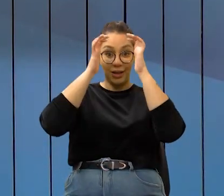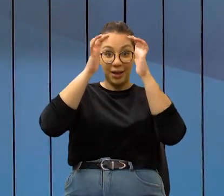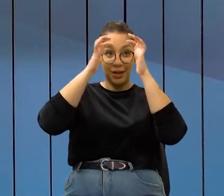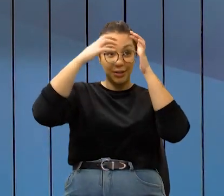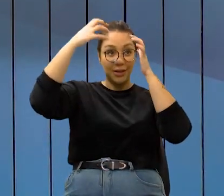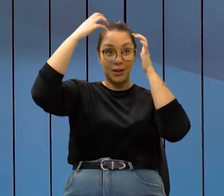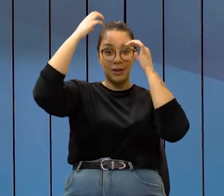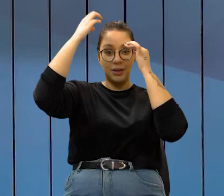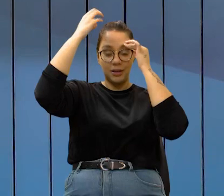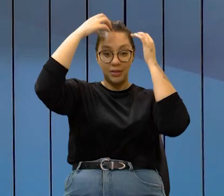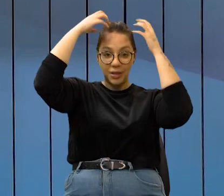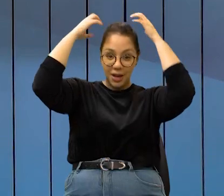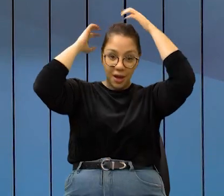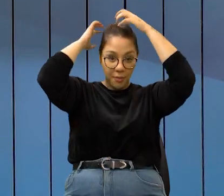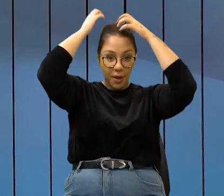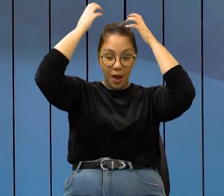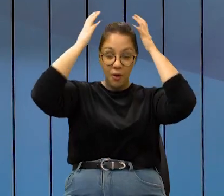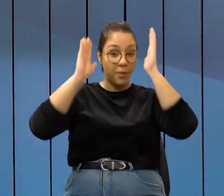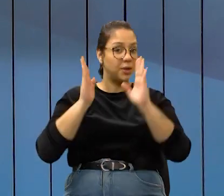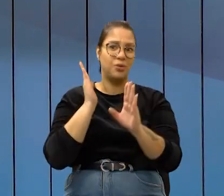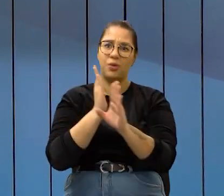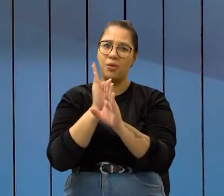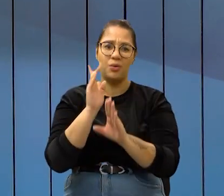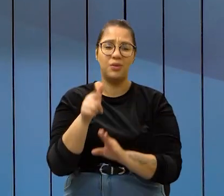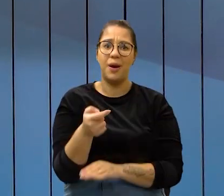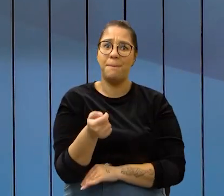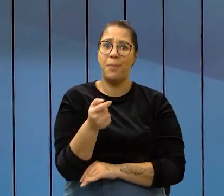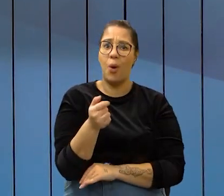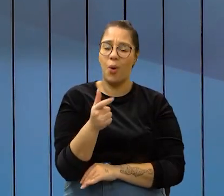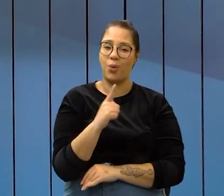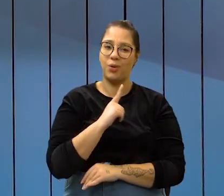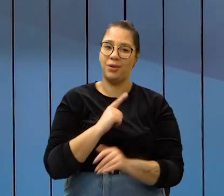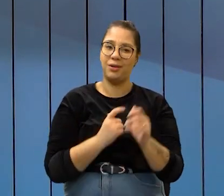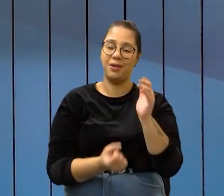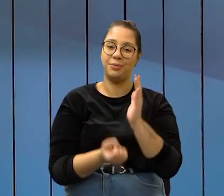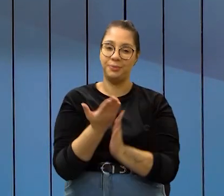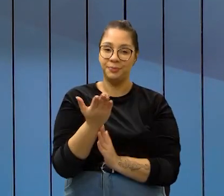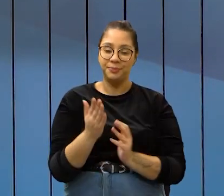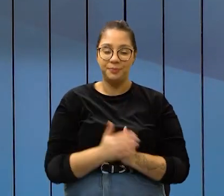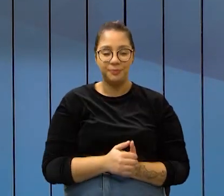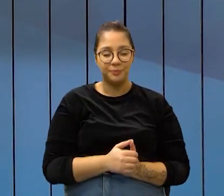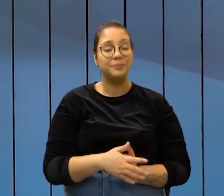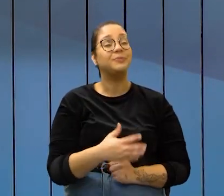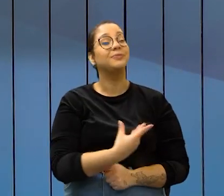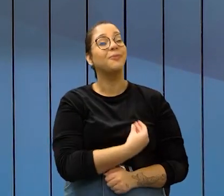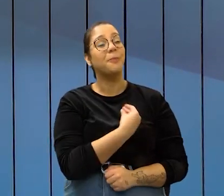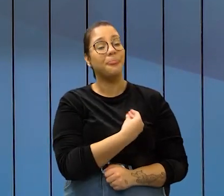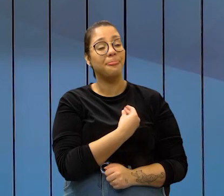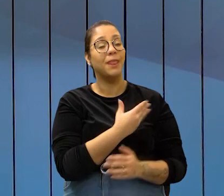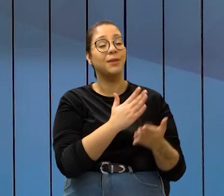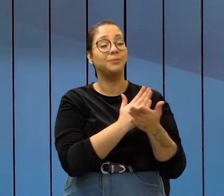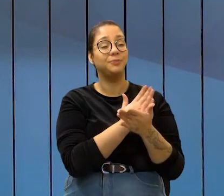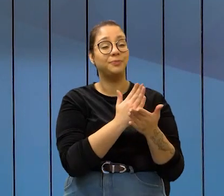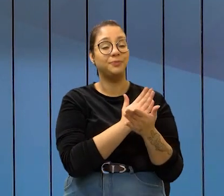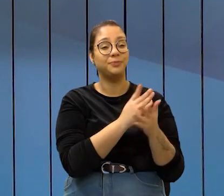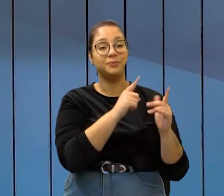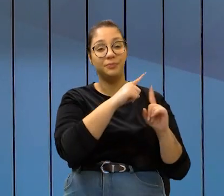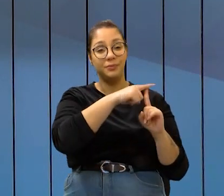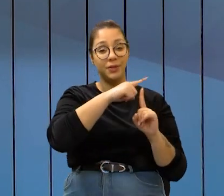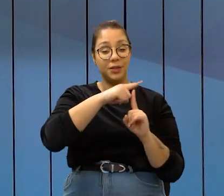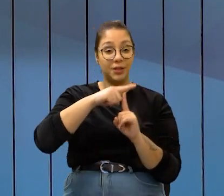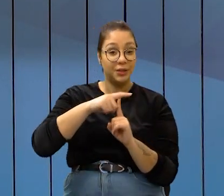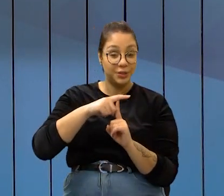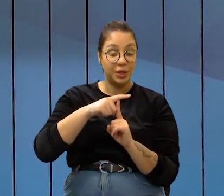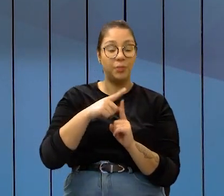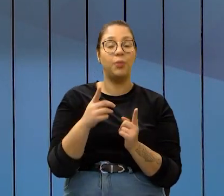mas você não encontra a cada esquina, não. É uma incidência menor. Não. Existe algum tipo, eu estava